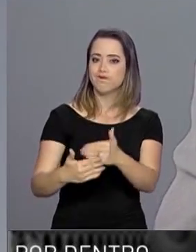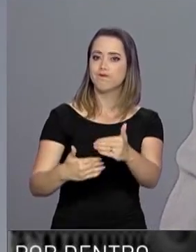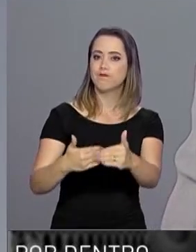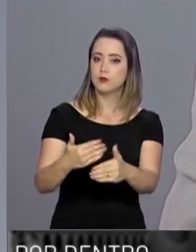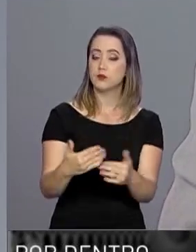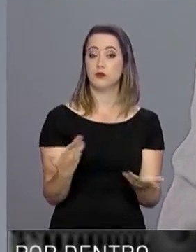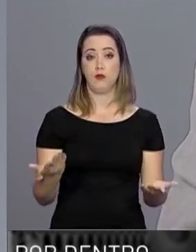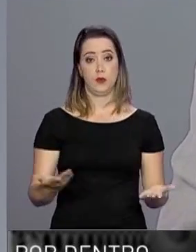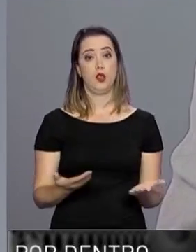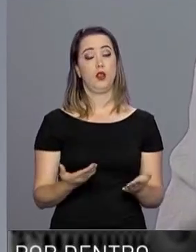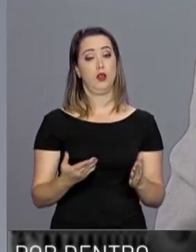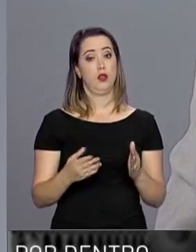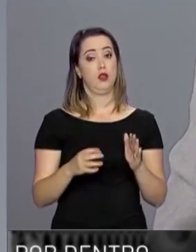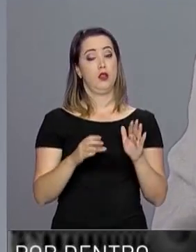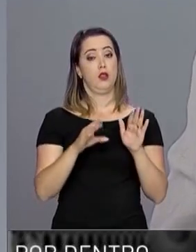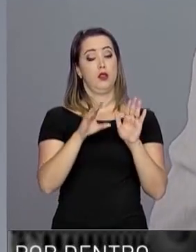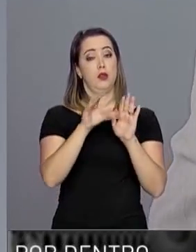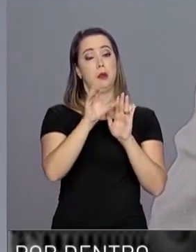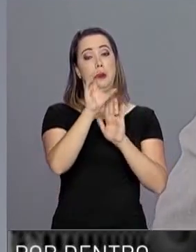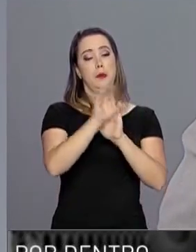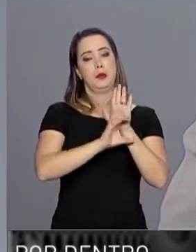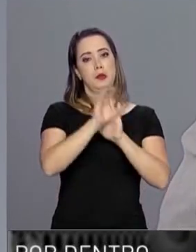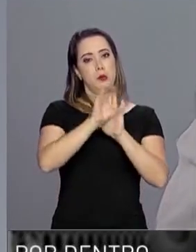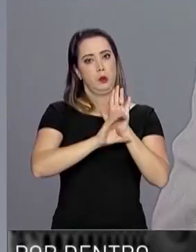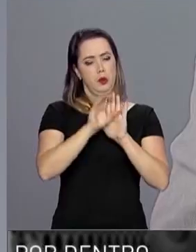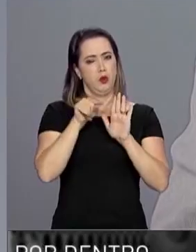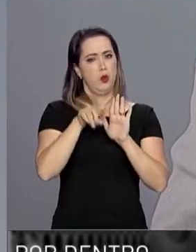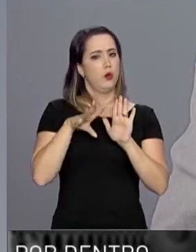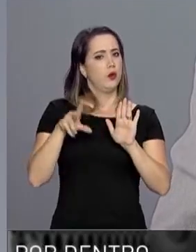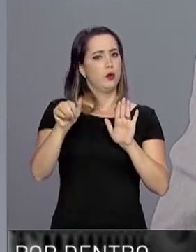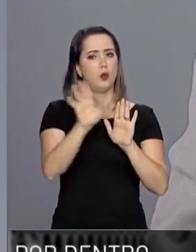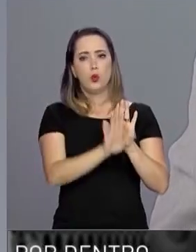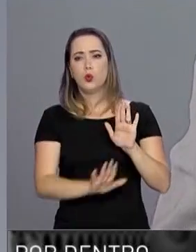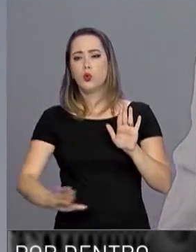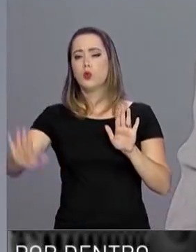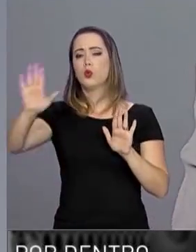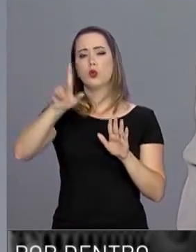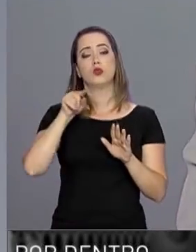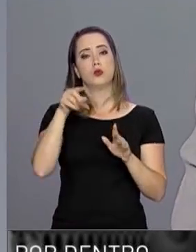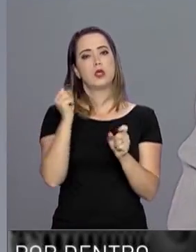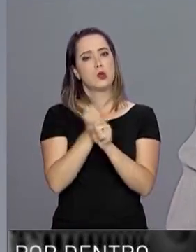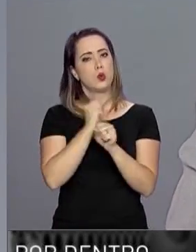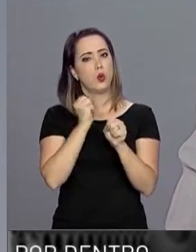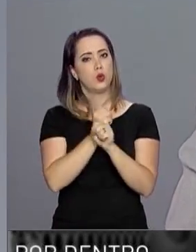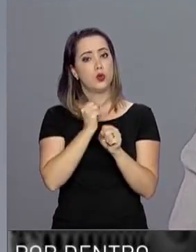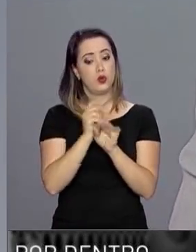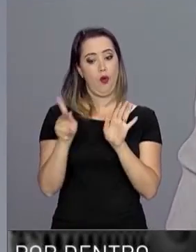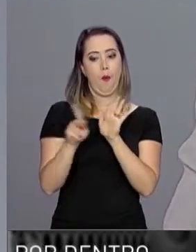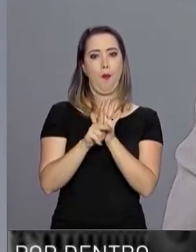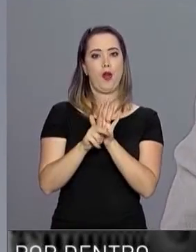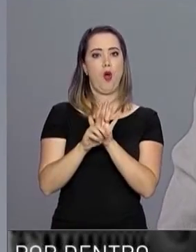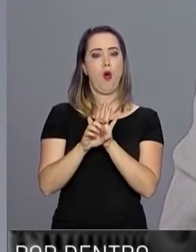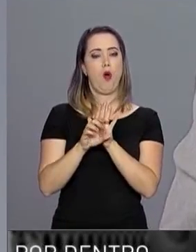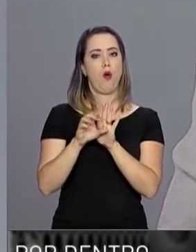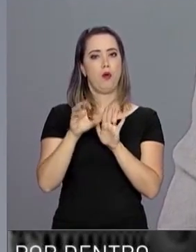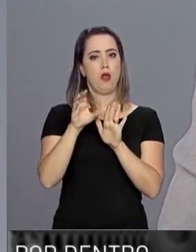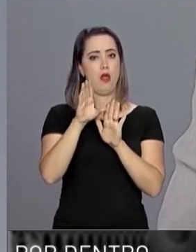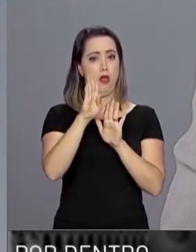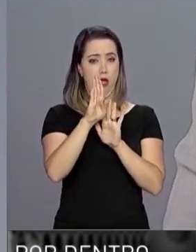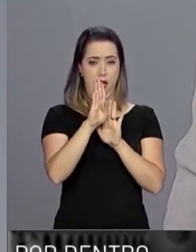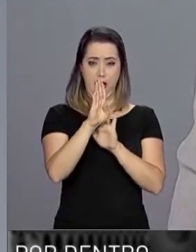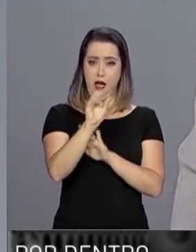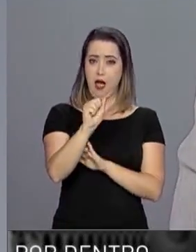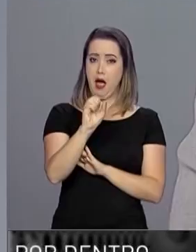a gente está num processo de implementação muito bacana, com todos os estados e municípios trabalhando na construção dos seus currículos. A base não é